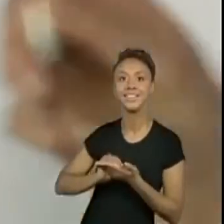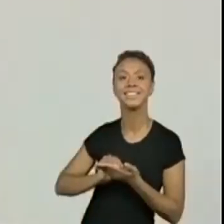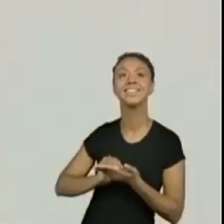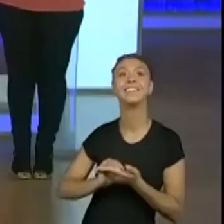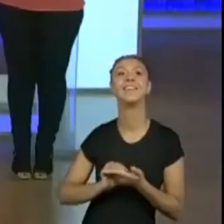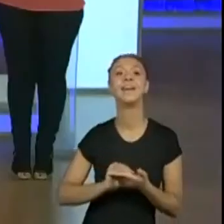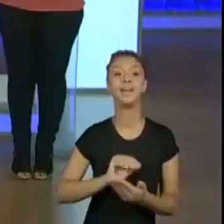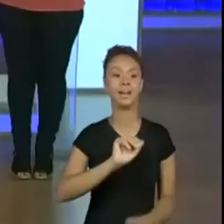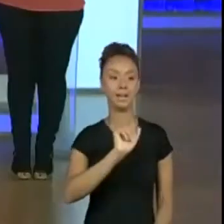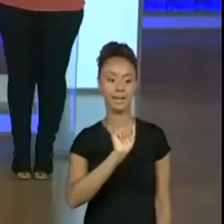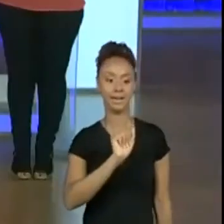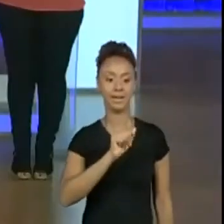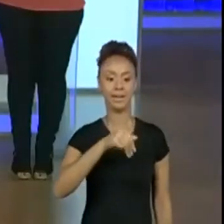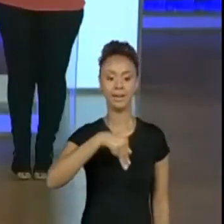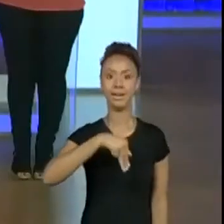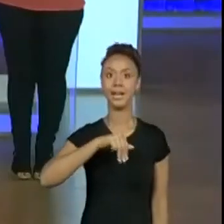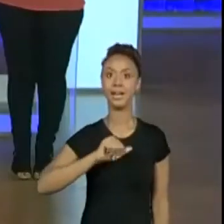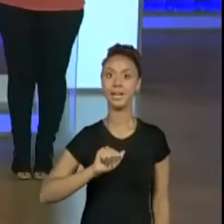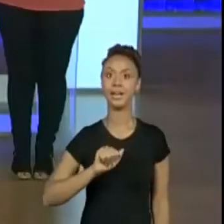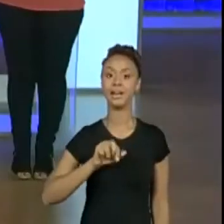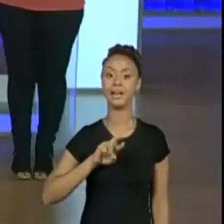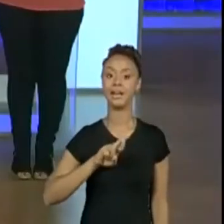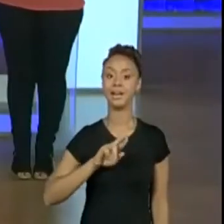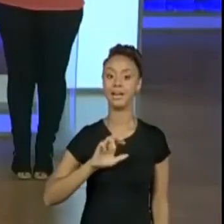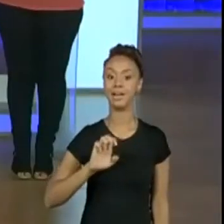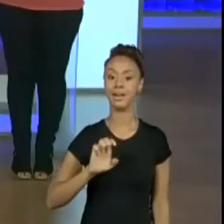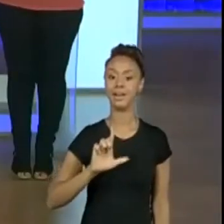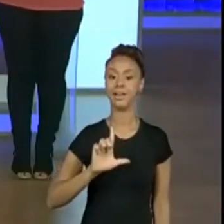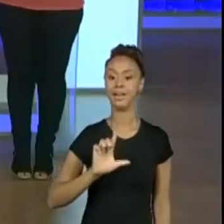Amarelinha. Ó, é o L e